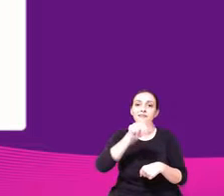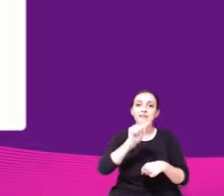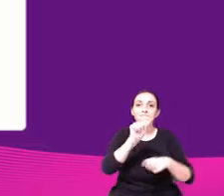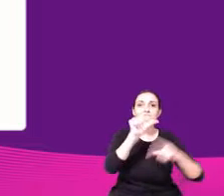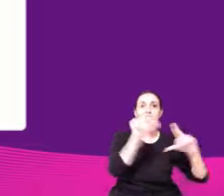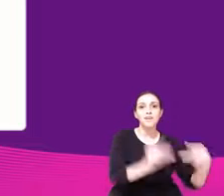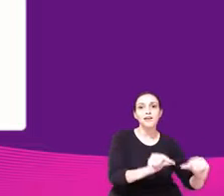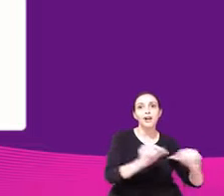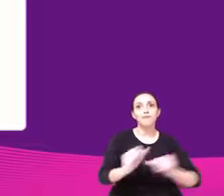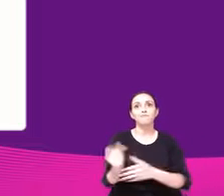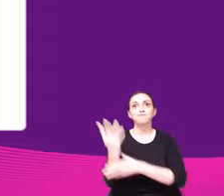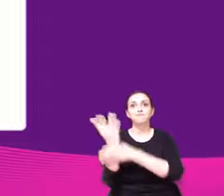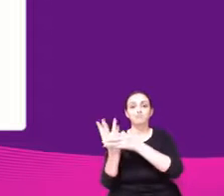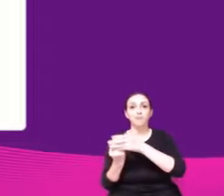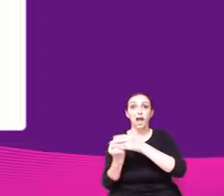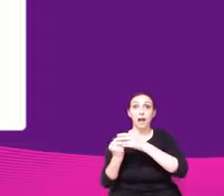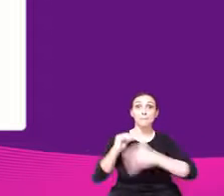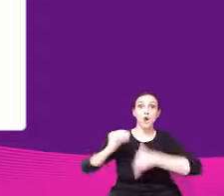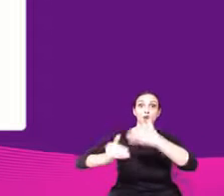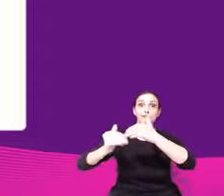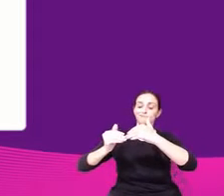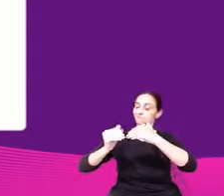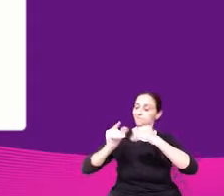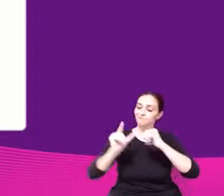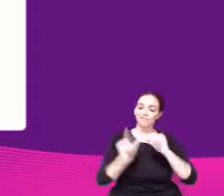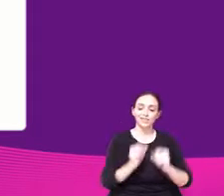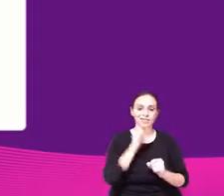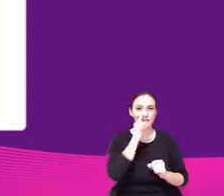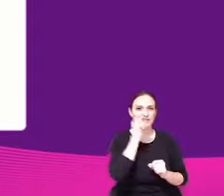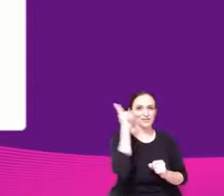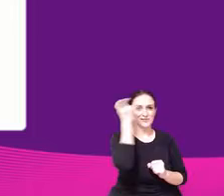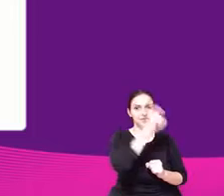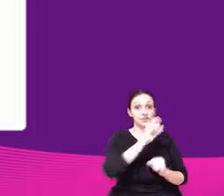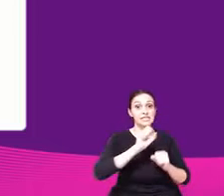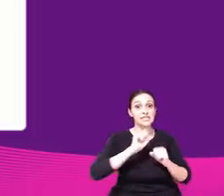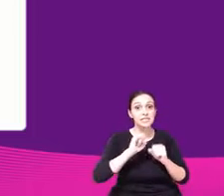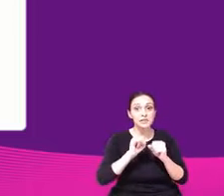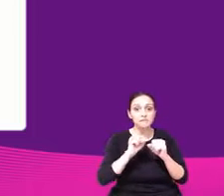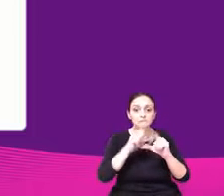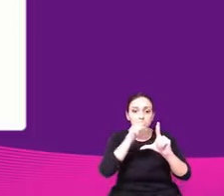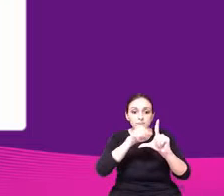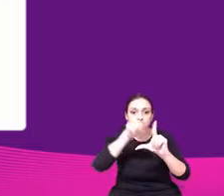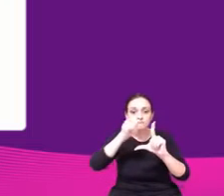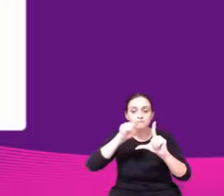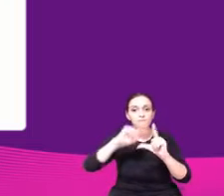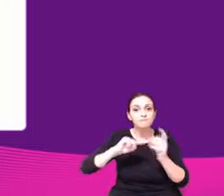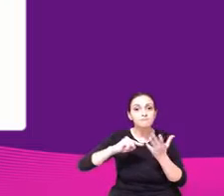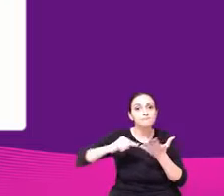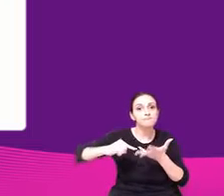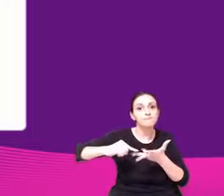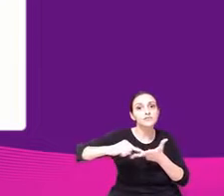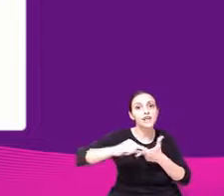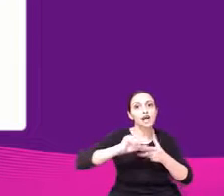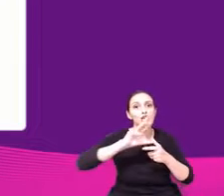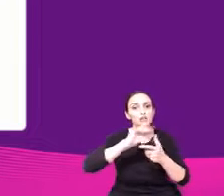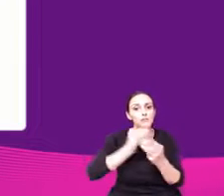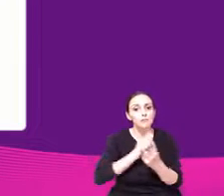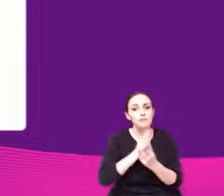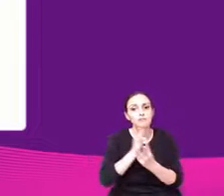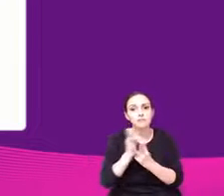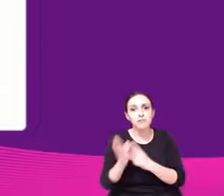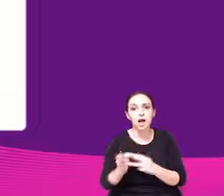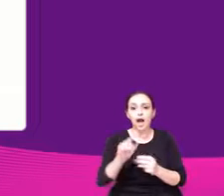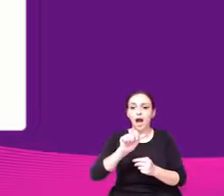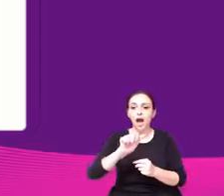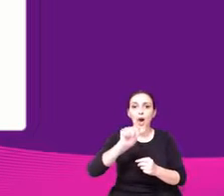de progressão é baixo, mas quando você reestratifica o paciente em todo esse espectro da albuminúria e